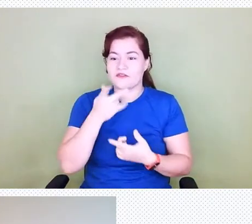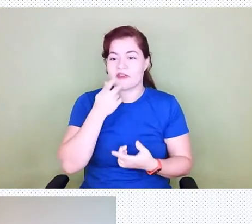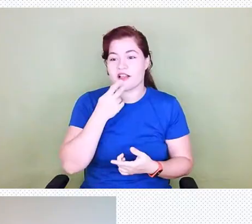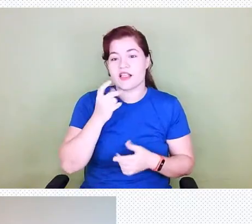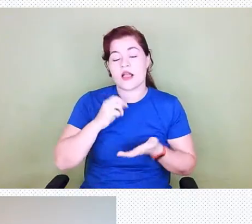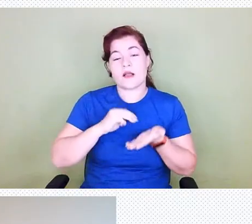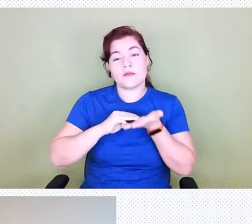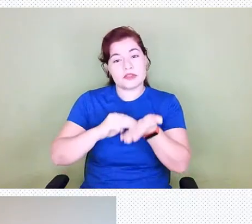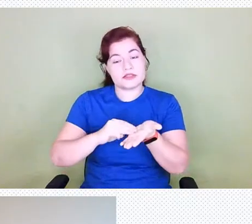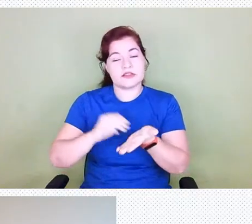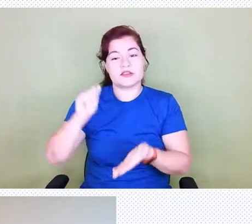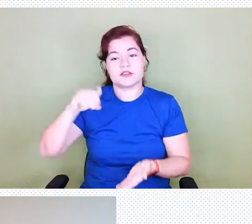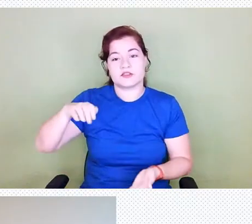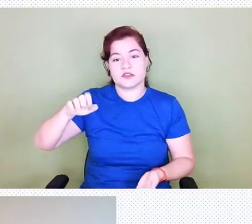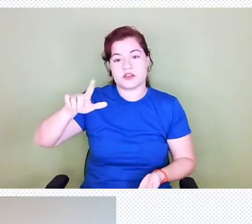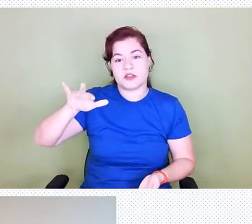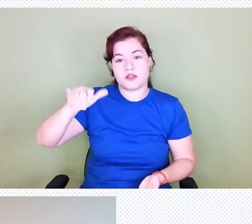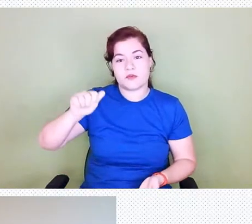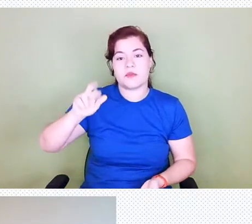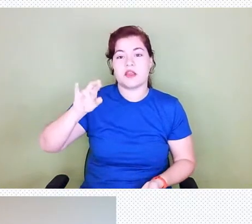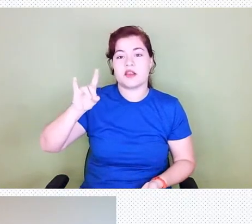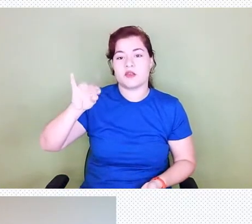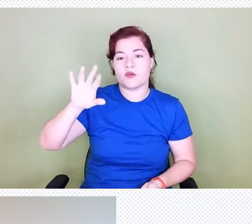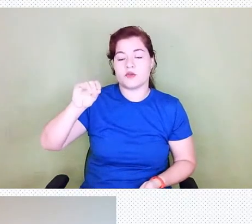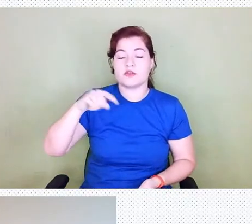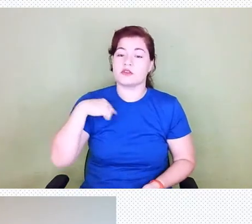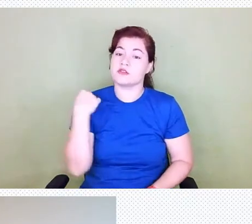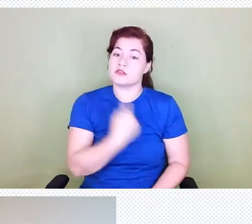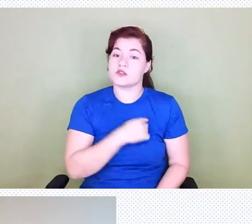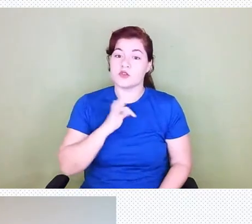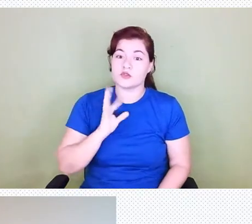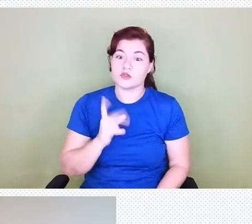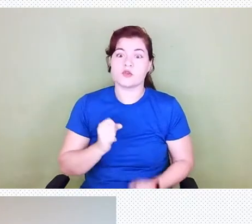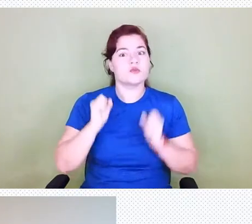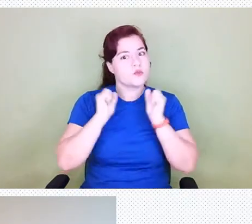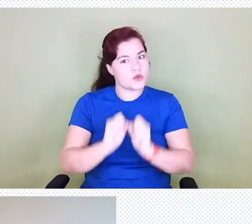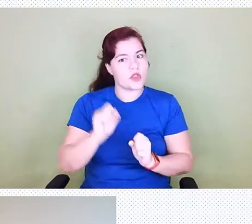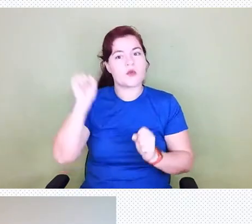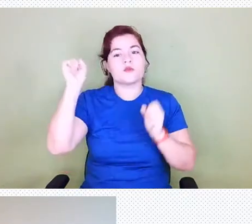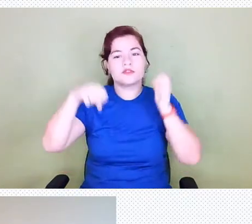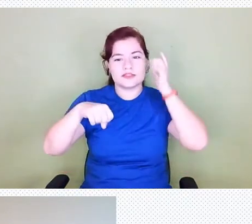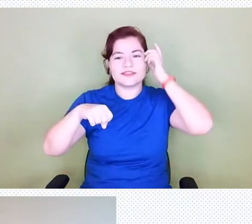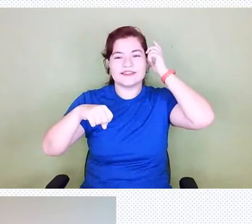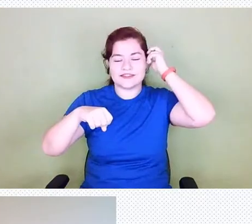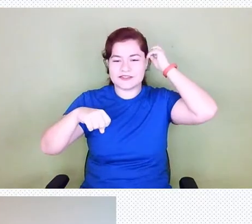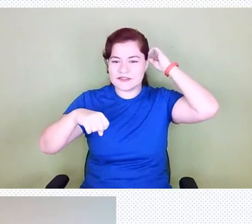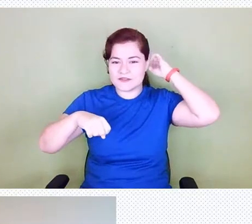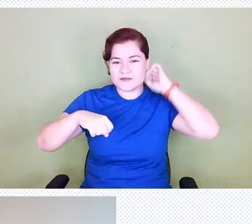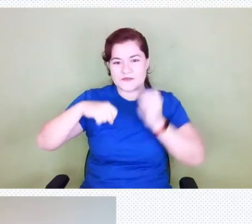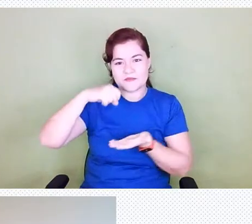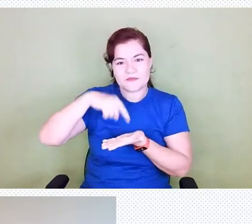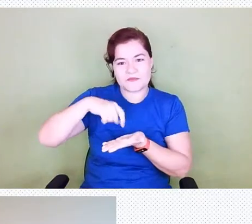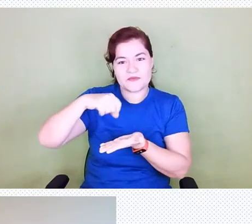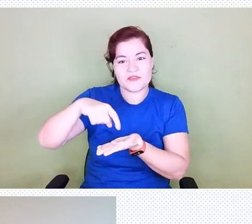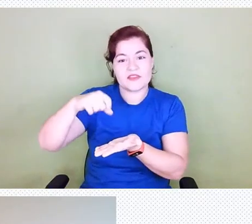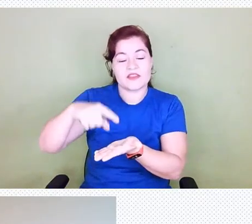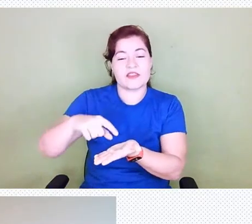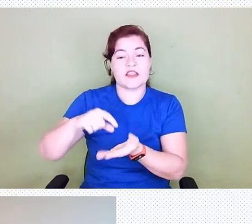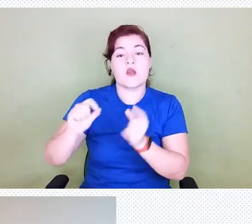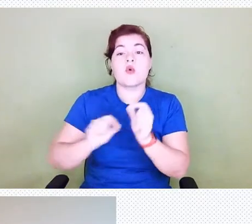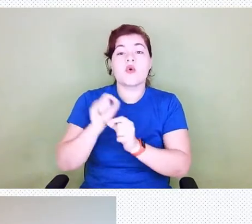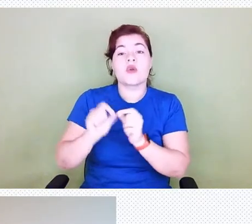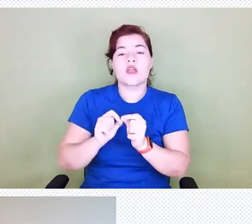de Amélia Rodrigues, que todos nós podemos, sim, ser semeadores. Semeadores